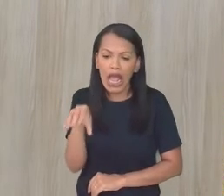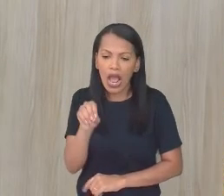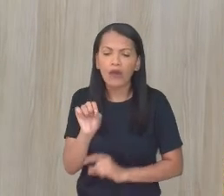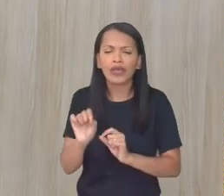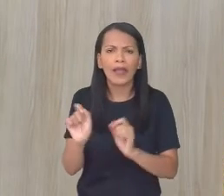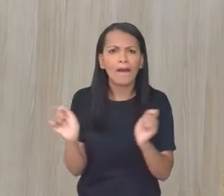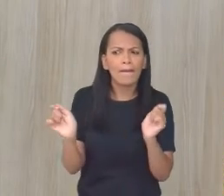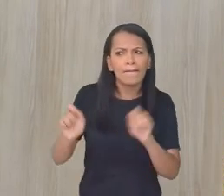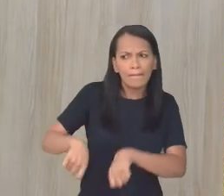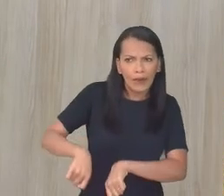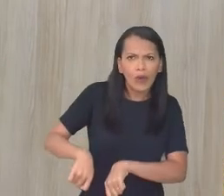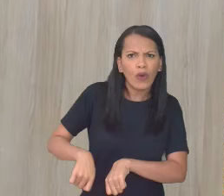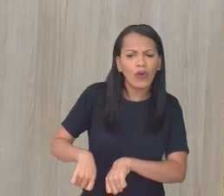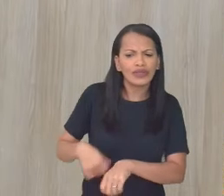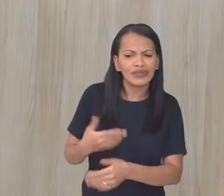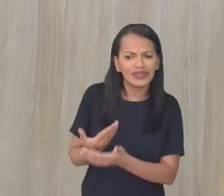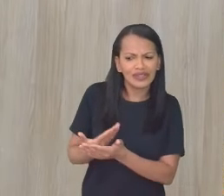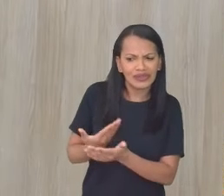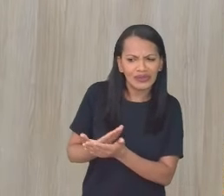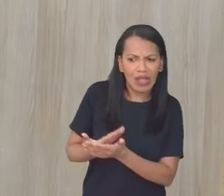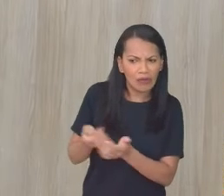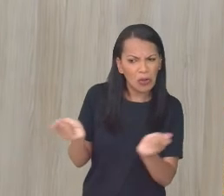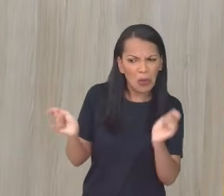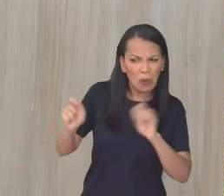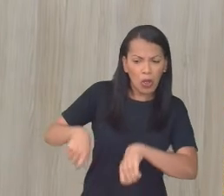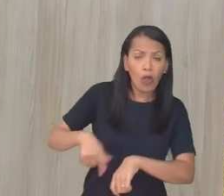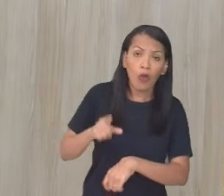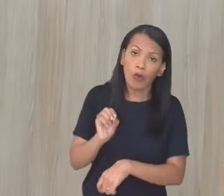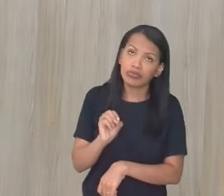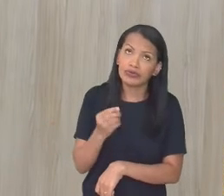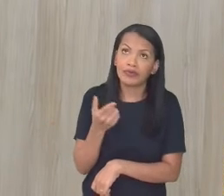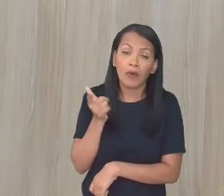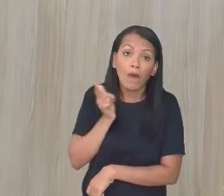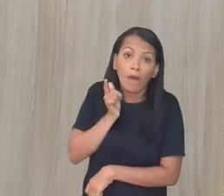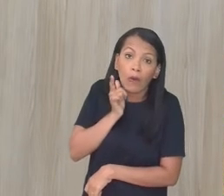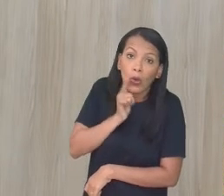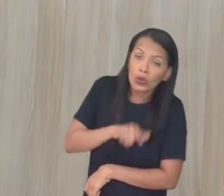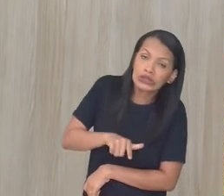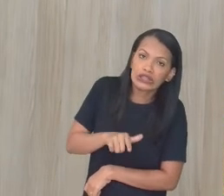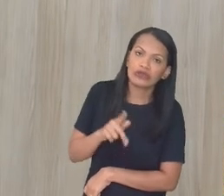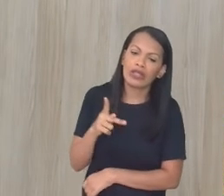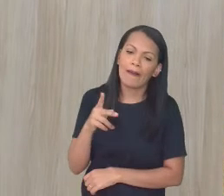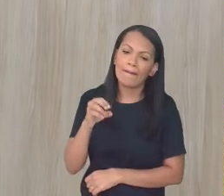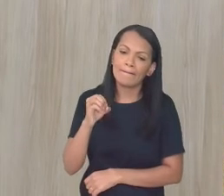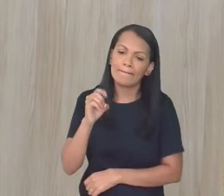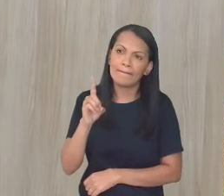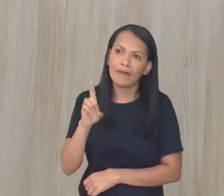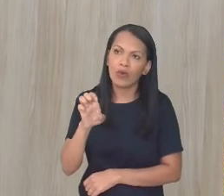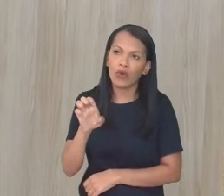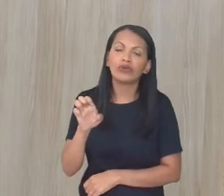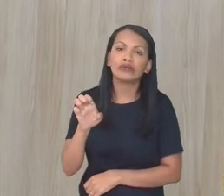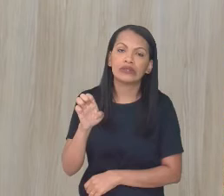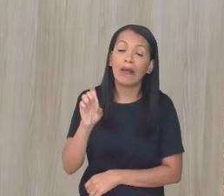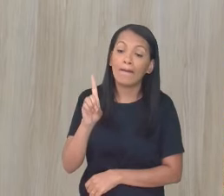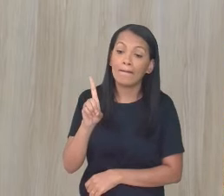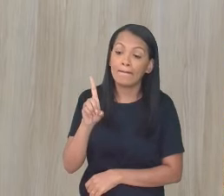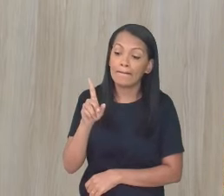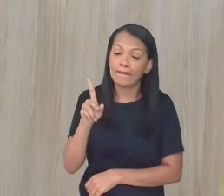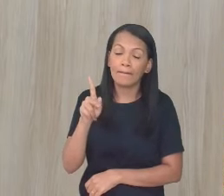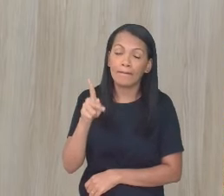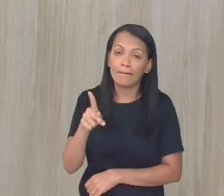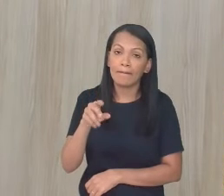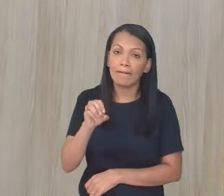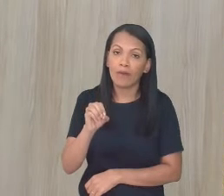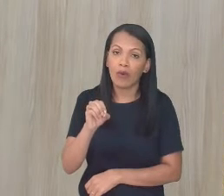estudar bastante. Esse pôde aí tem acento circunflexo, não é? E na outra